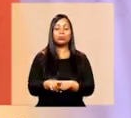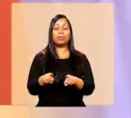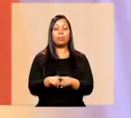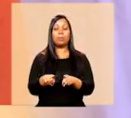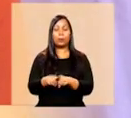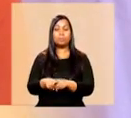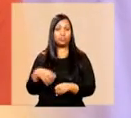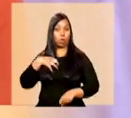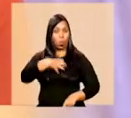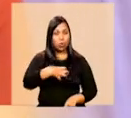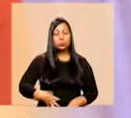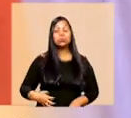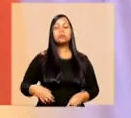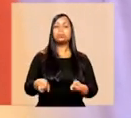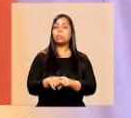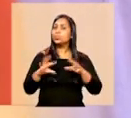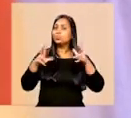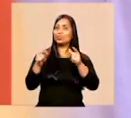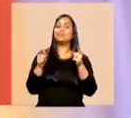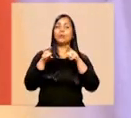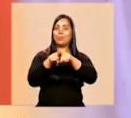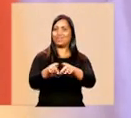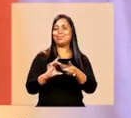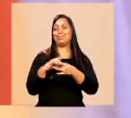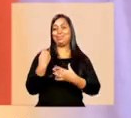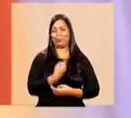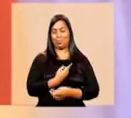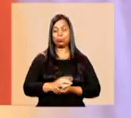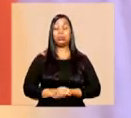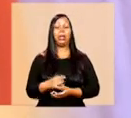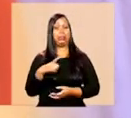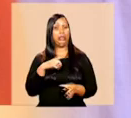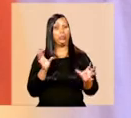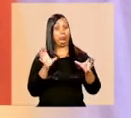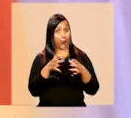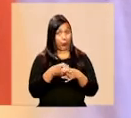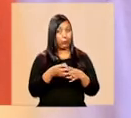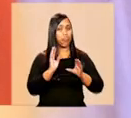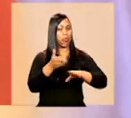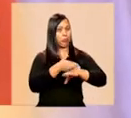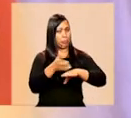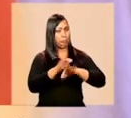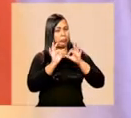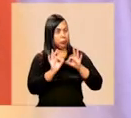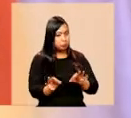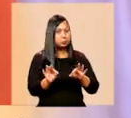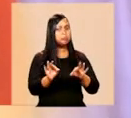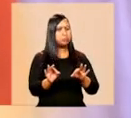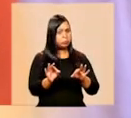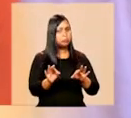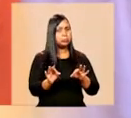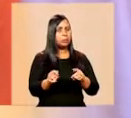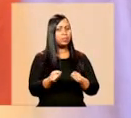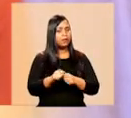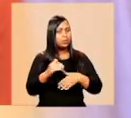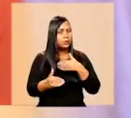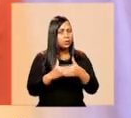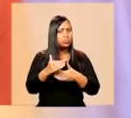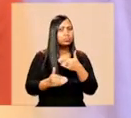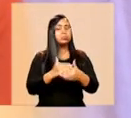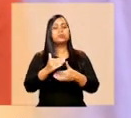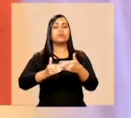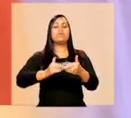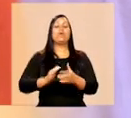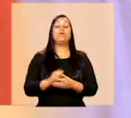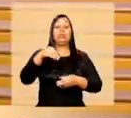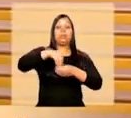hospitais dessa regional, todos são parceiros nossos, né? Hoje tem equipes treinadas, capacitadas e que desenvolvem esse processo dentro